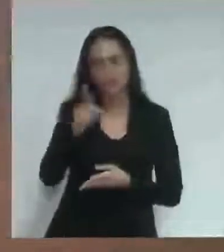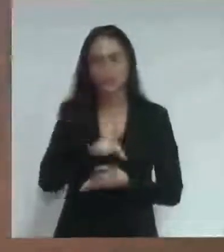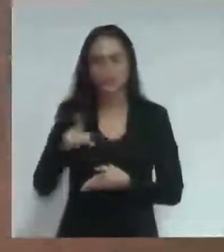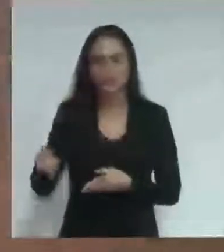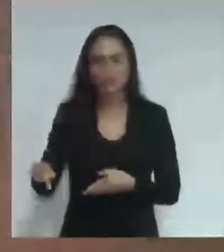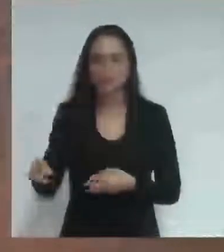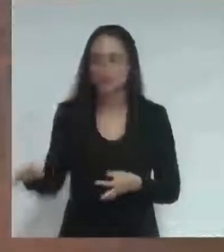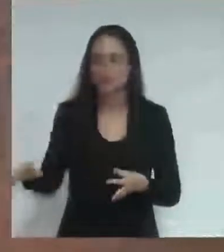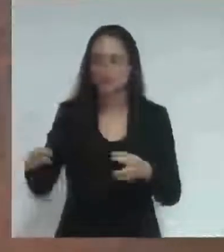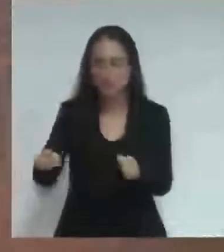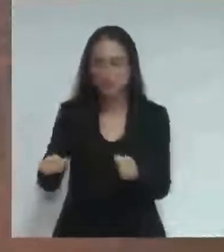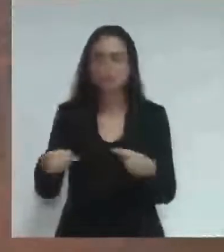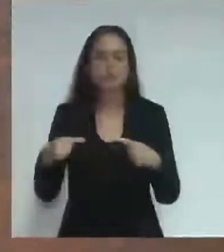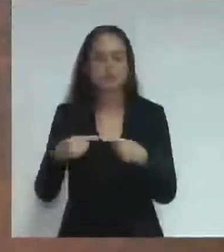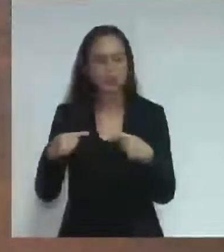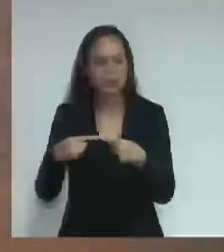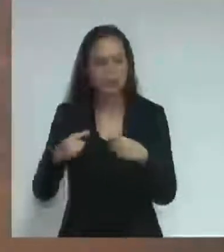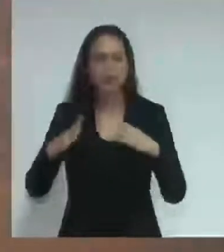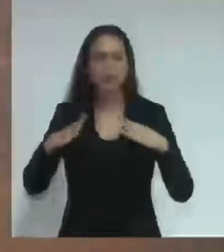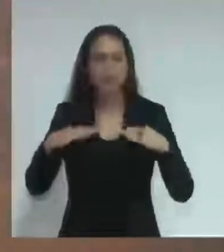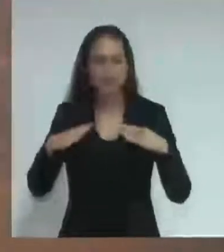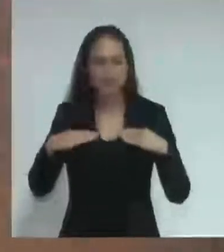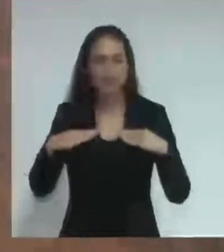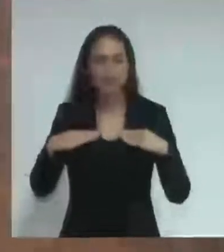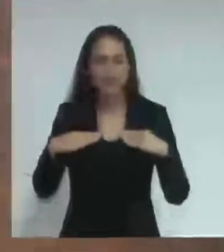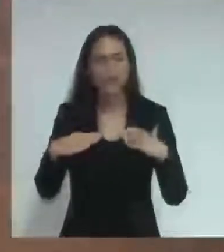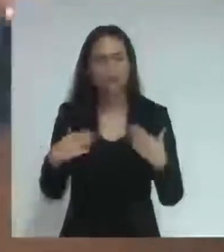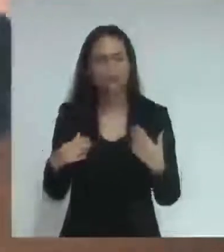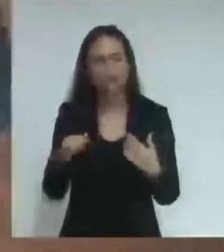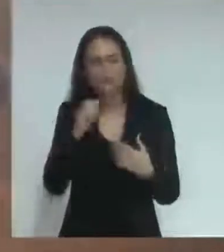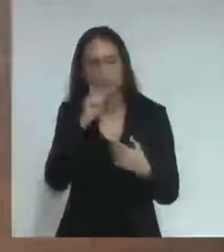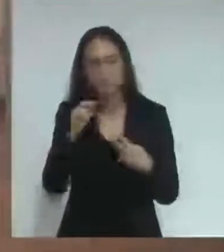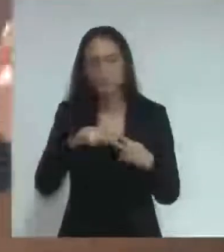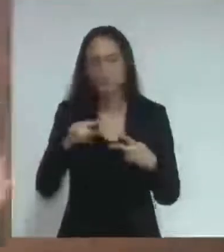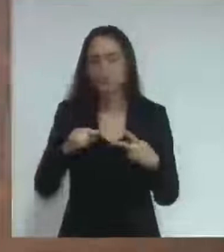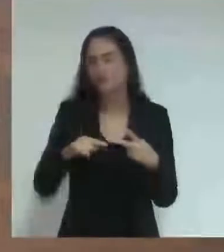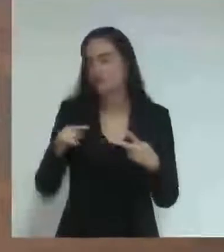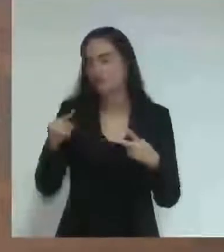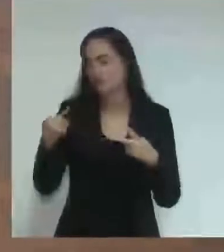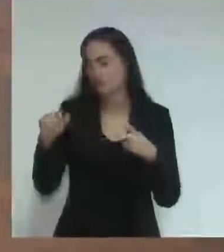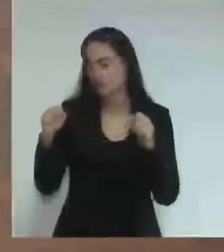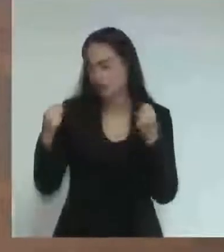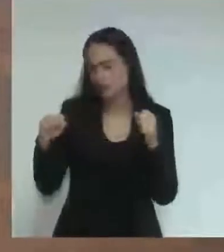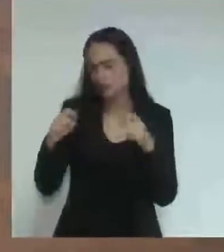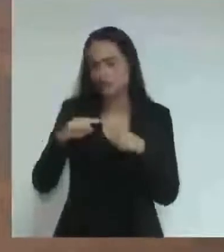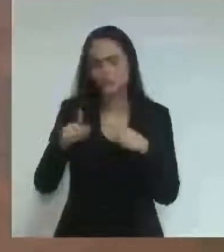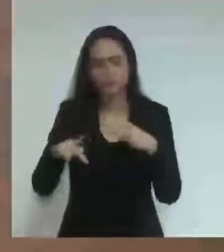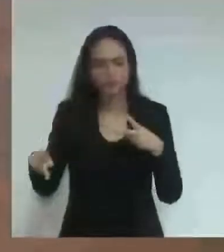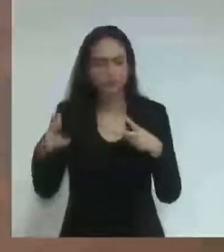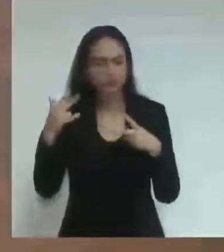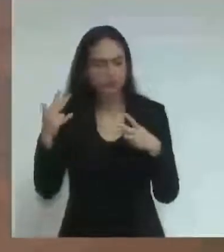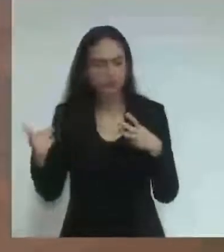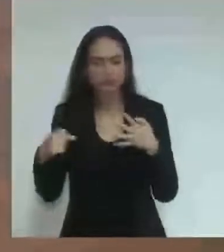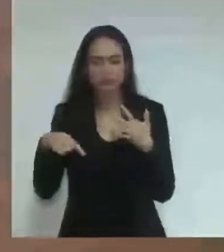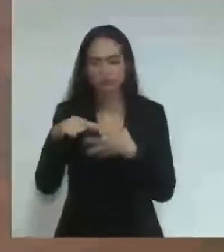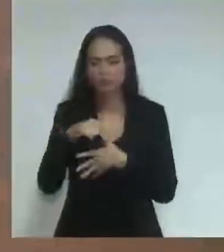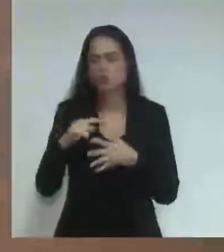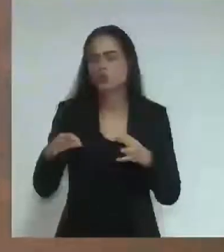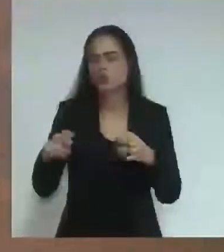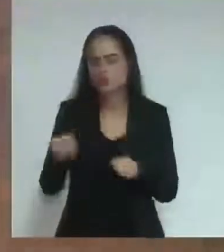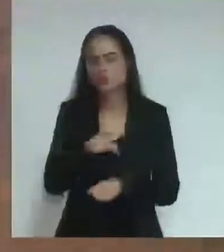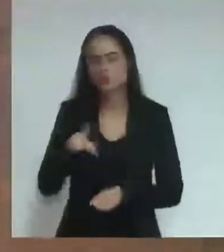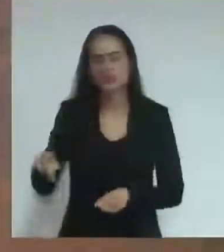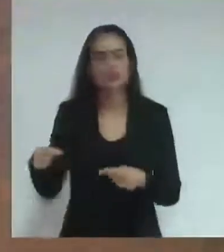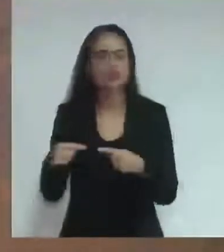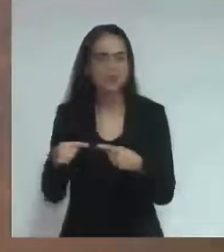mais amplo, né? Tem professores da educação, tem professores de educação física, das escolinhas, né, que mereceriam esse dia, que é um dia importante, até